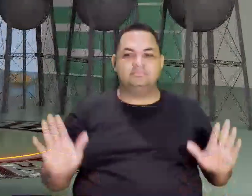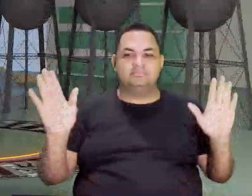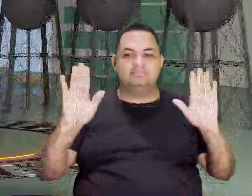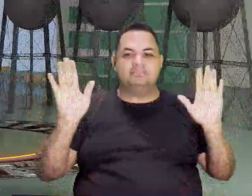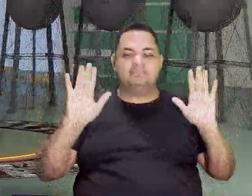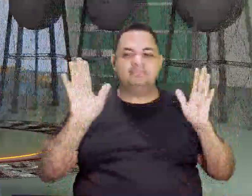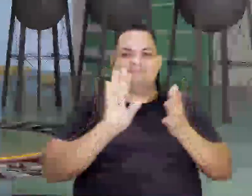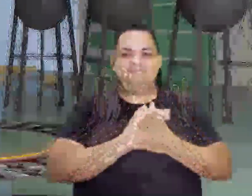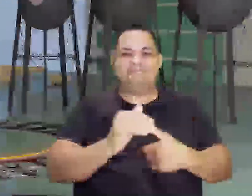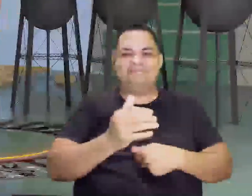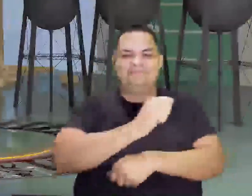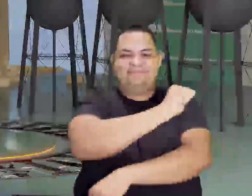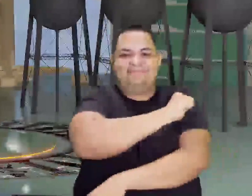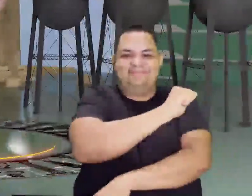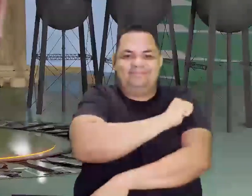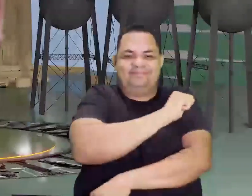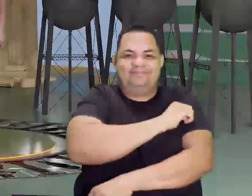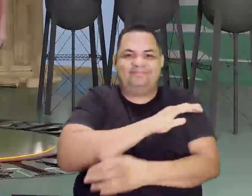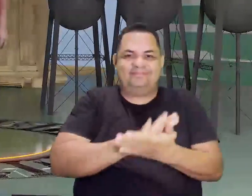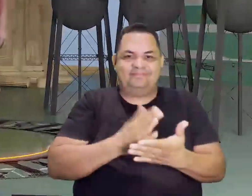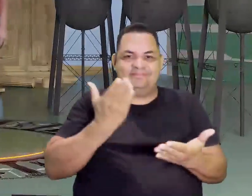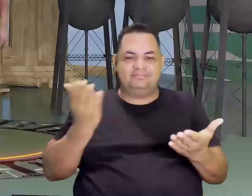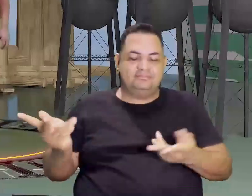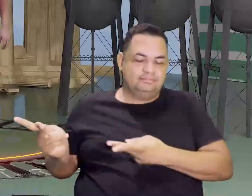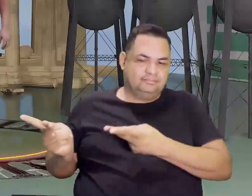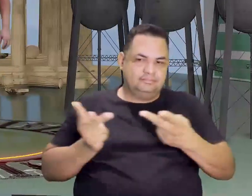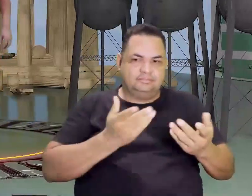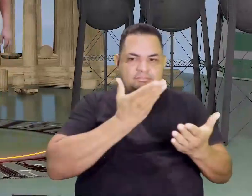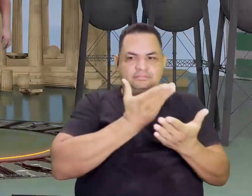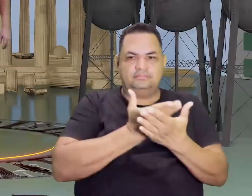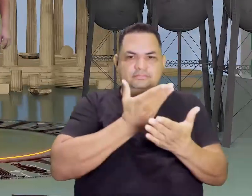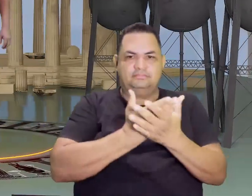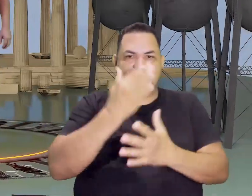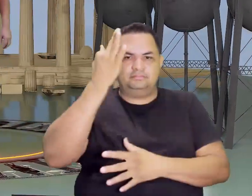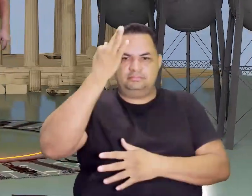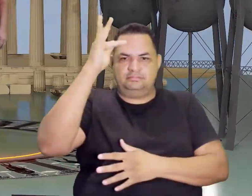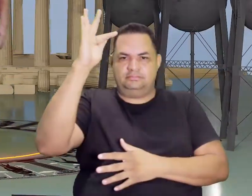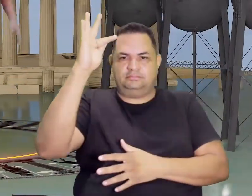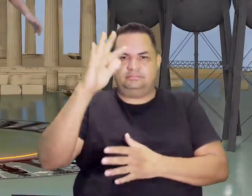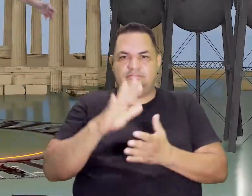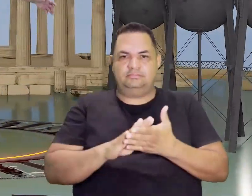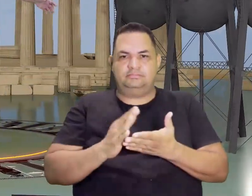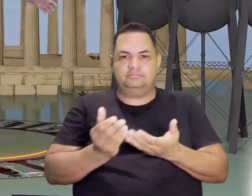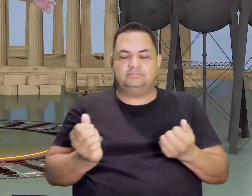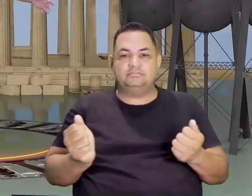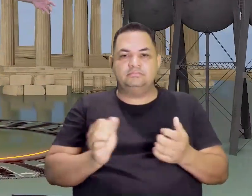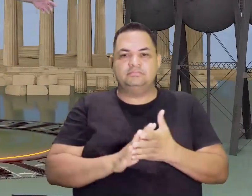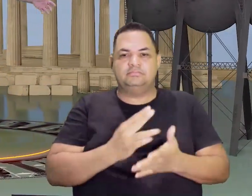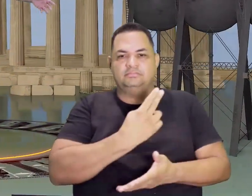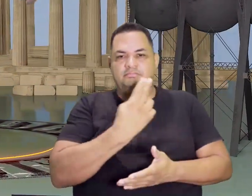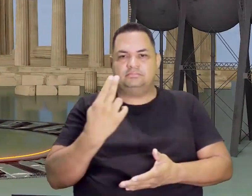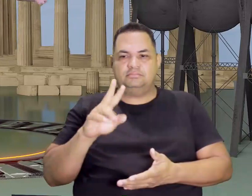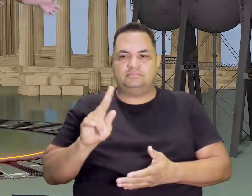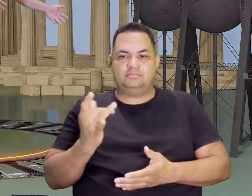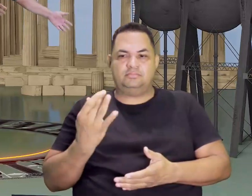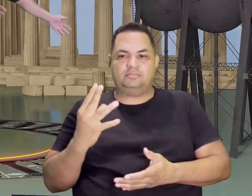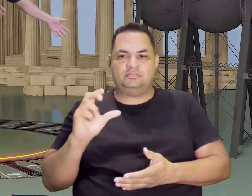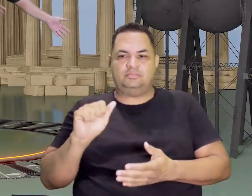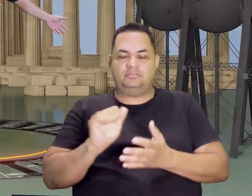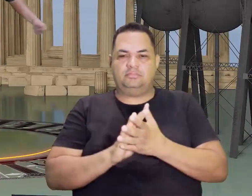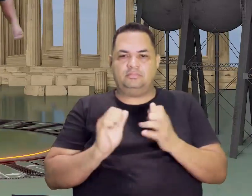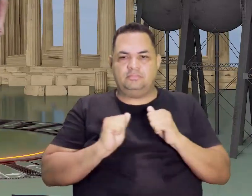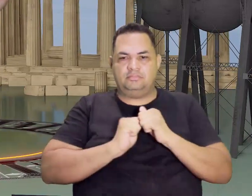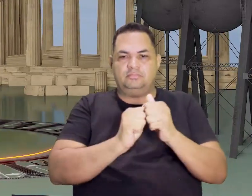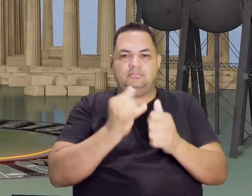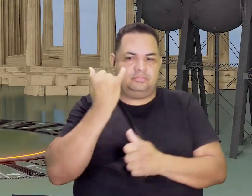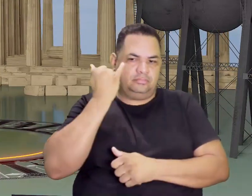Olá, queridos estudantes, bem-vindos para mais uma aula de filosofia. Eu sou o professor Hélio, estou aqui com o